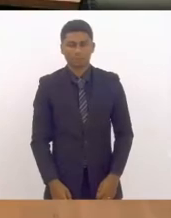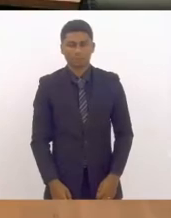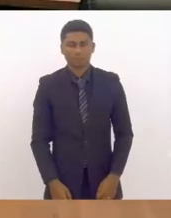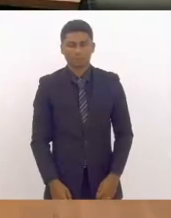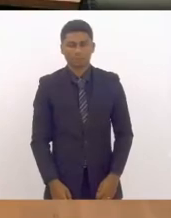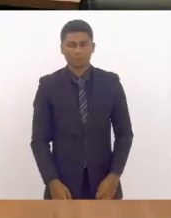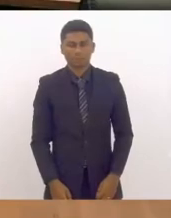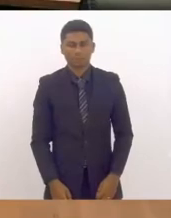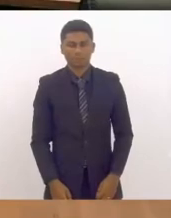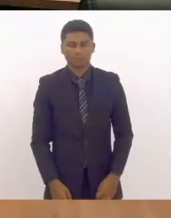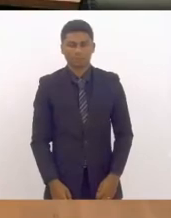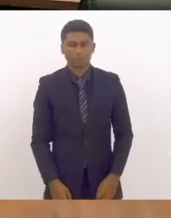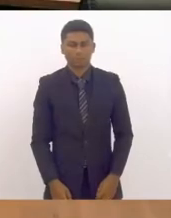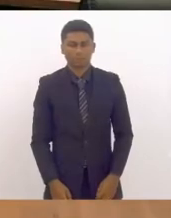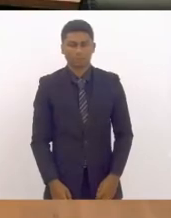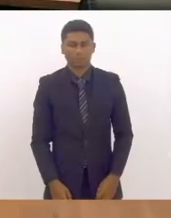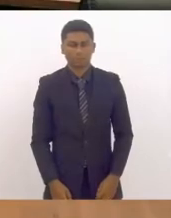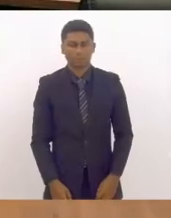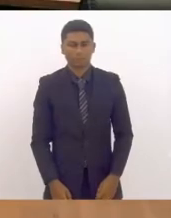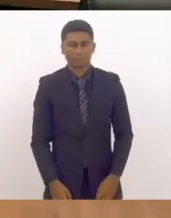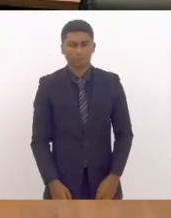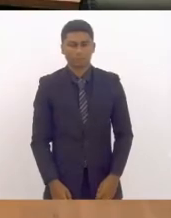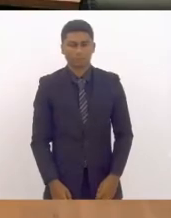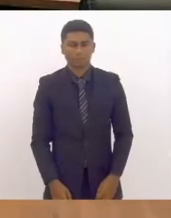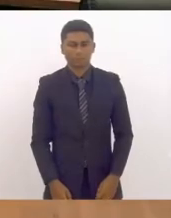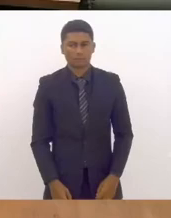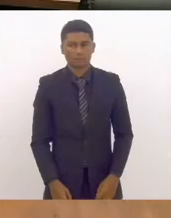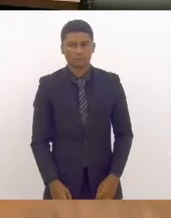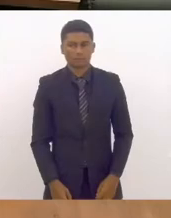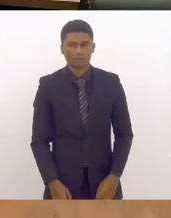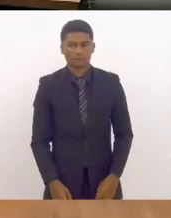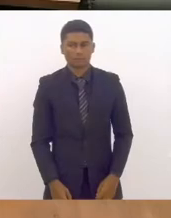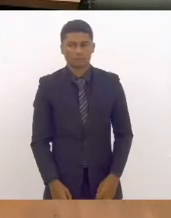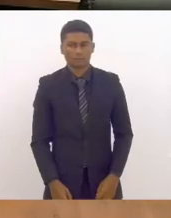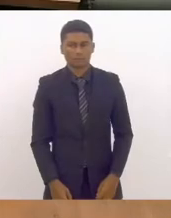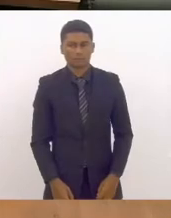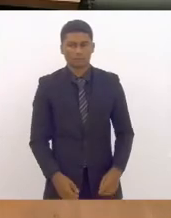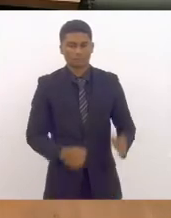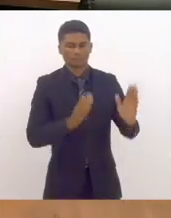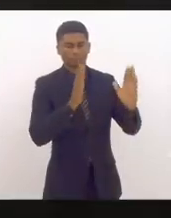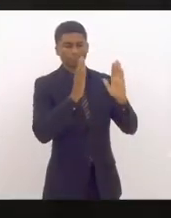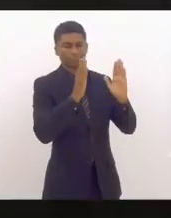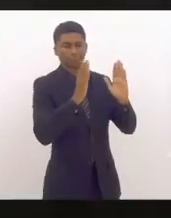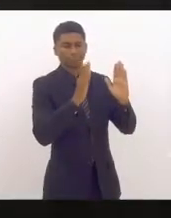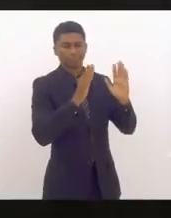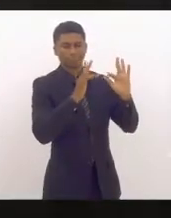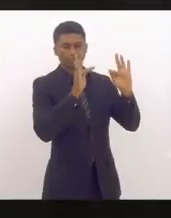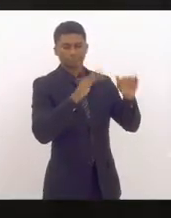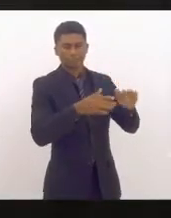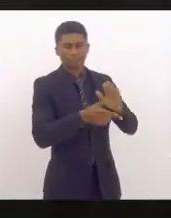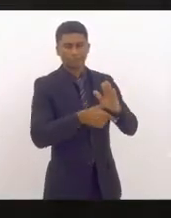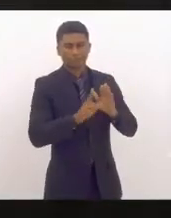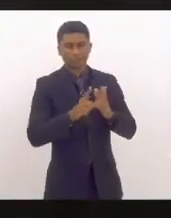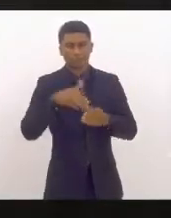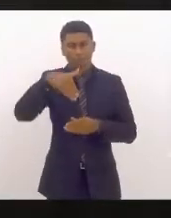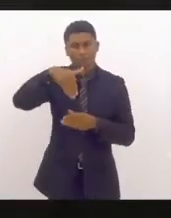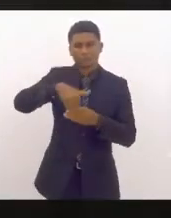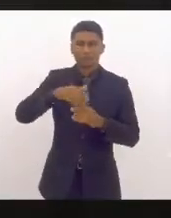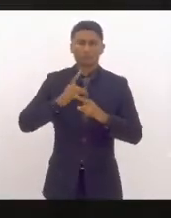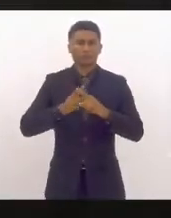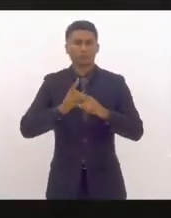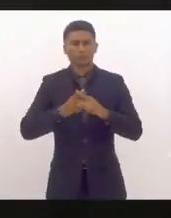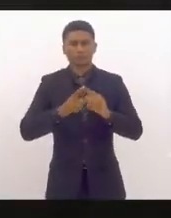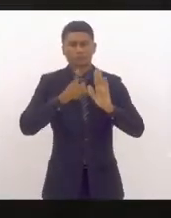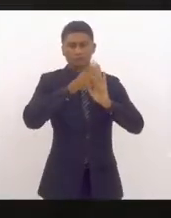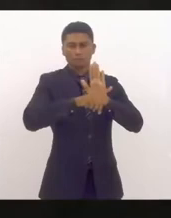passo. Passa seu expediente. Ok. Antes de passar ao expediente final, vou declarar voto ao